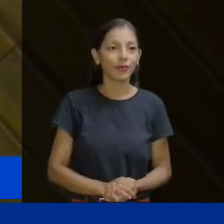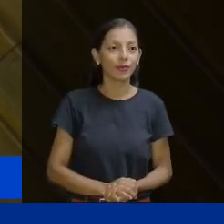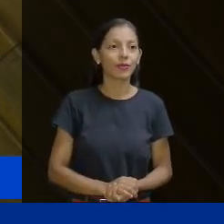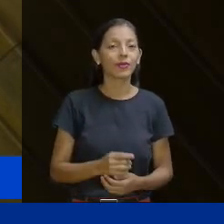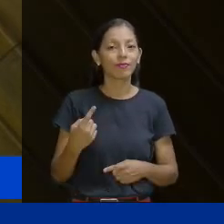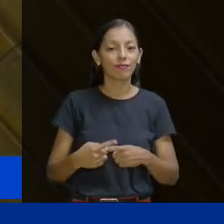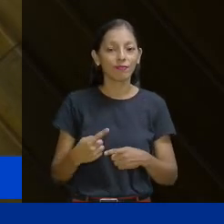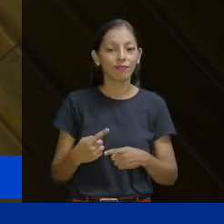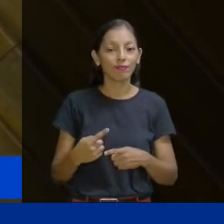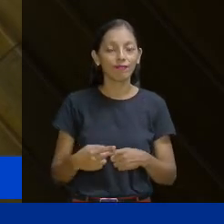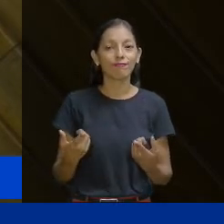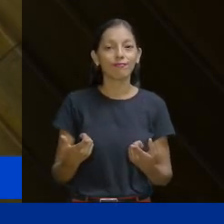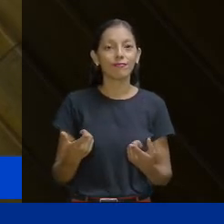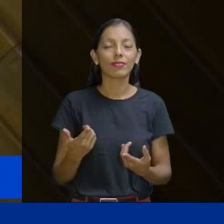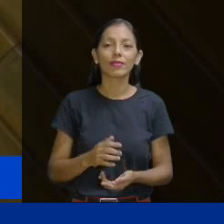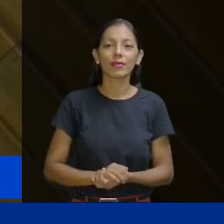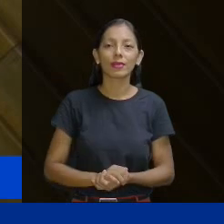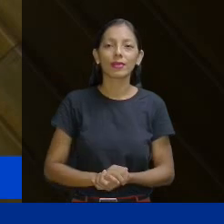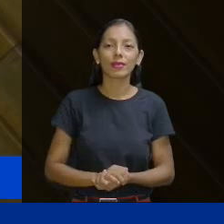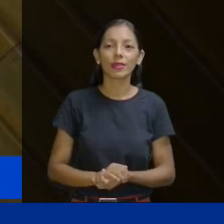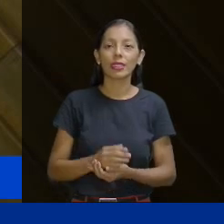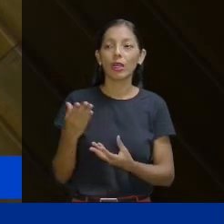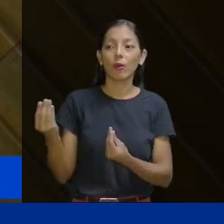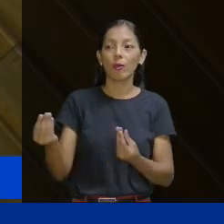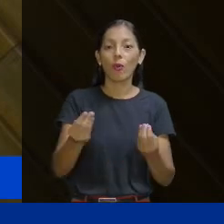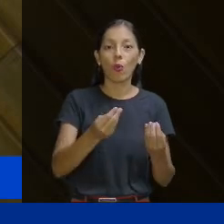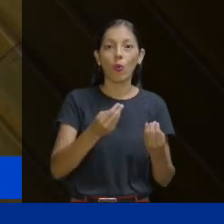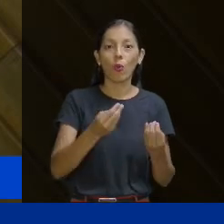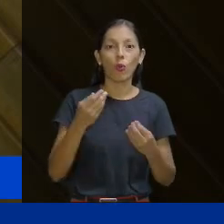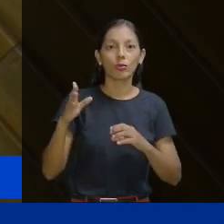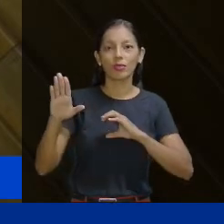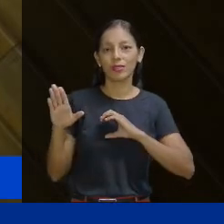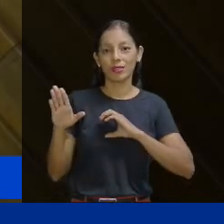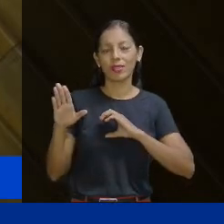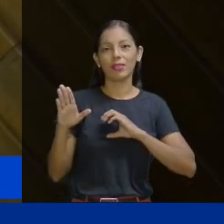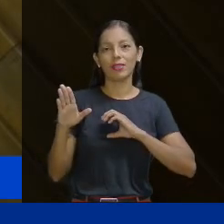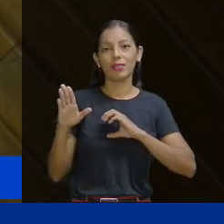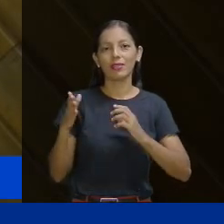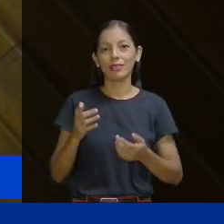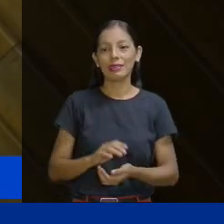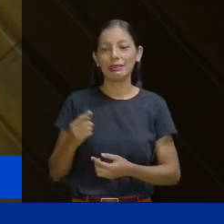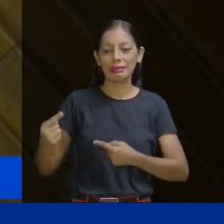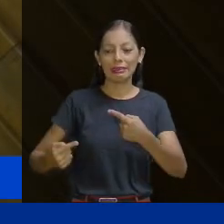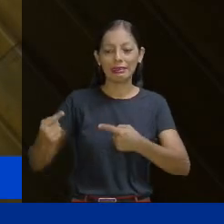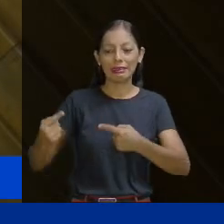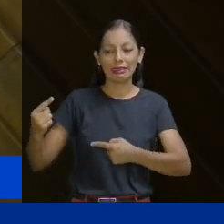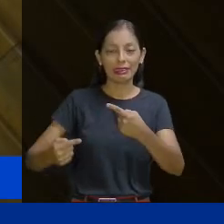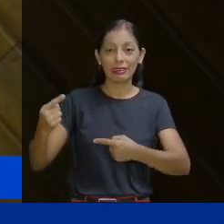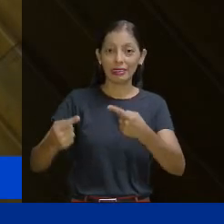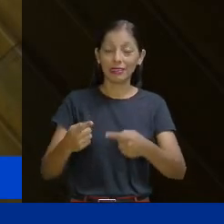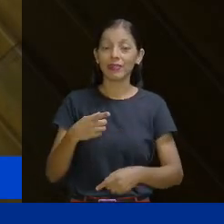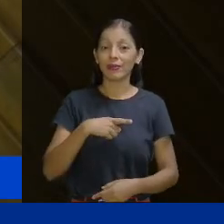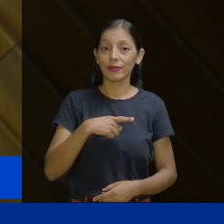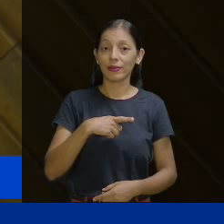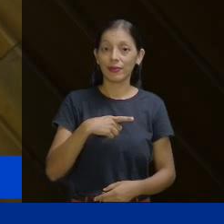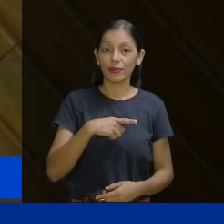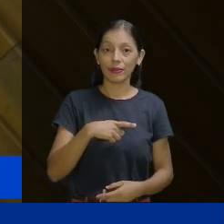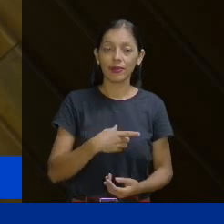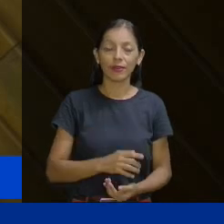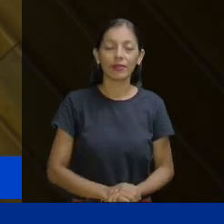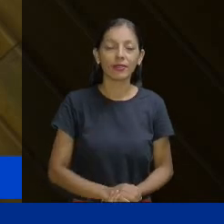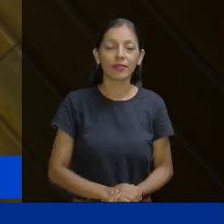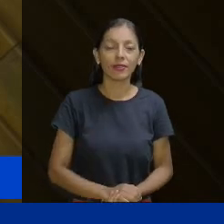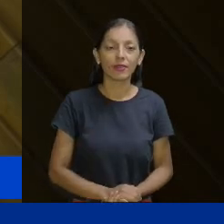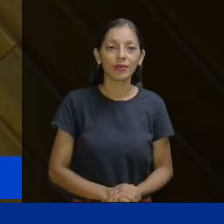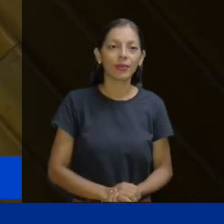concorrência pelos cargos é muito forte, é uma disputa muito aguerrida, né? E a